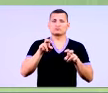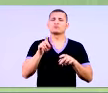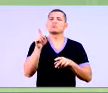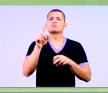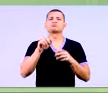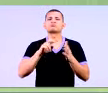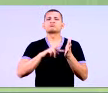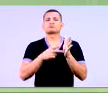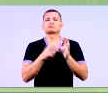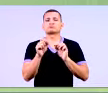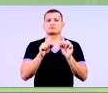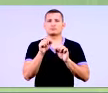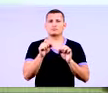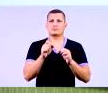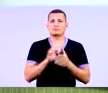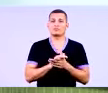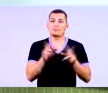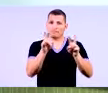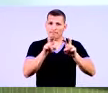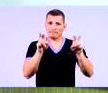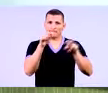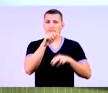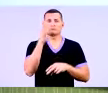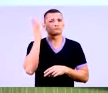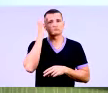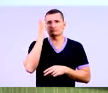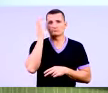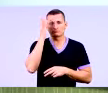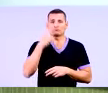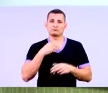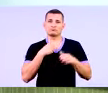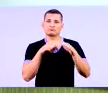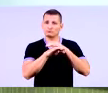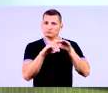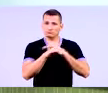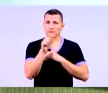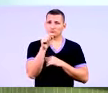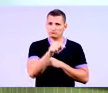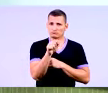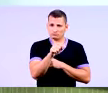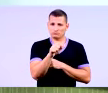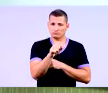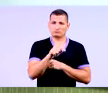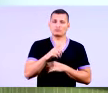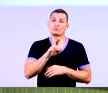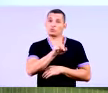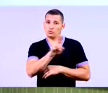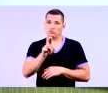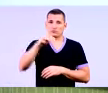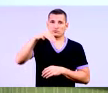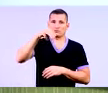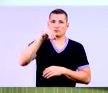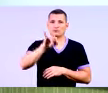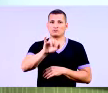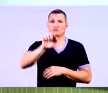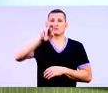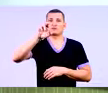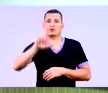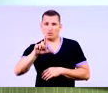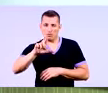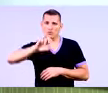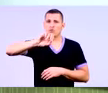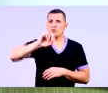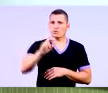dizer o computador ele não sabe que eu estou gravando lá o nome miguel ou nome alison